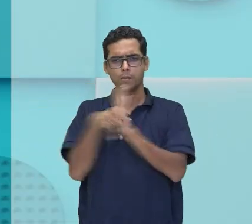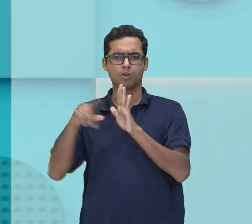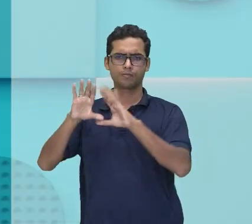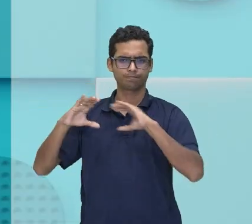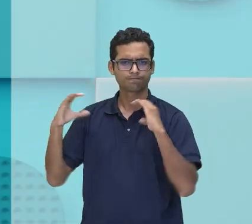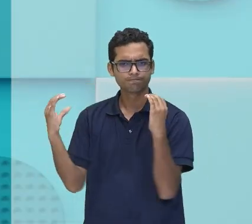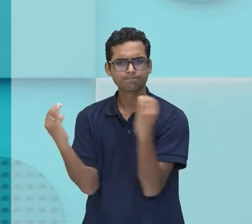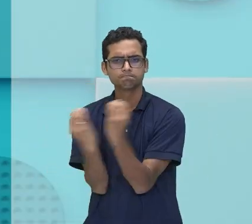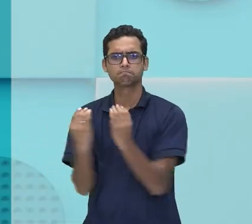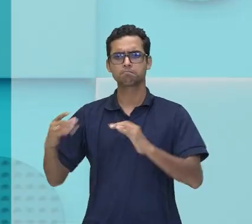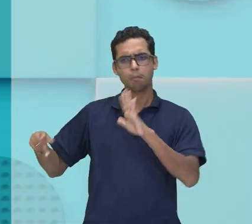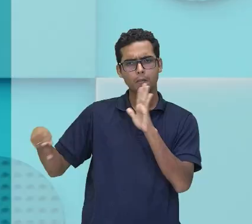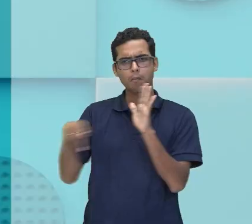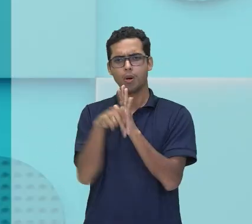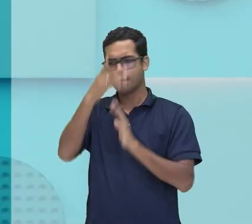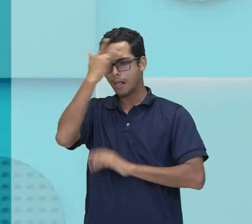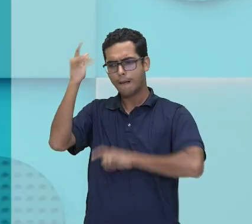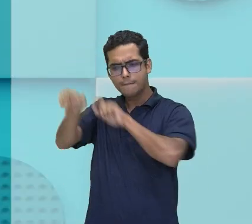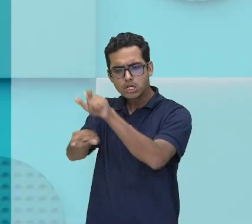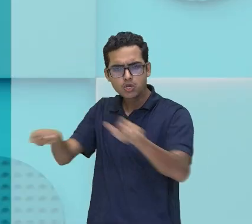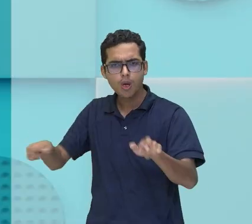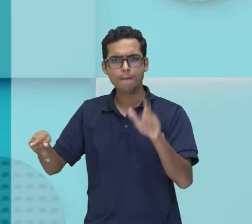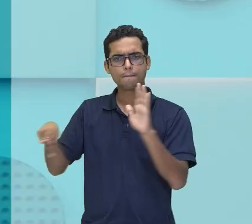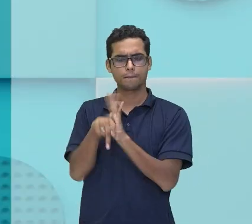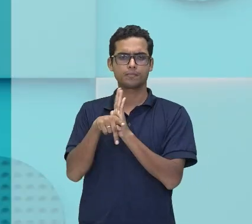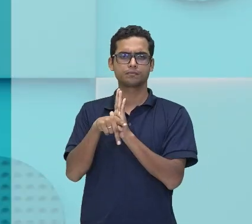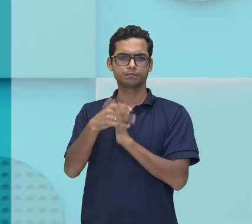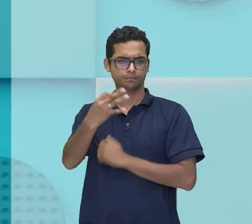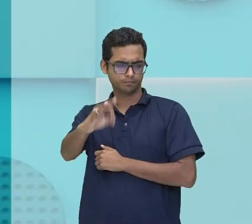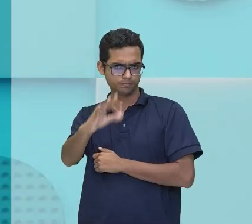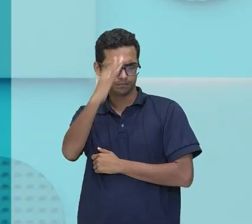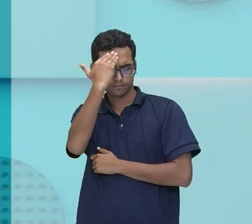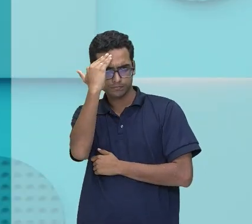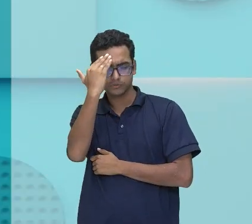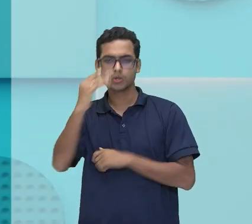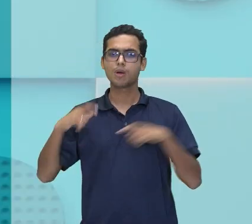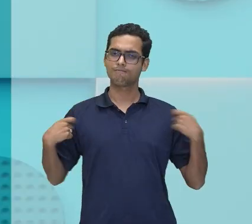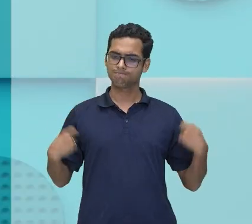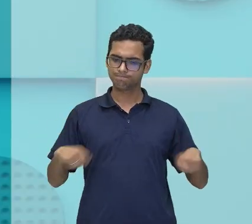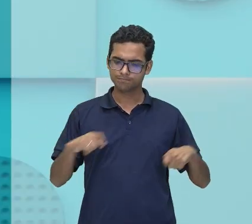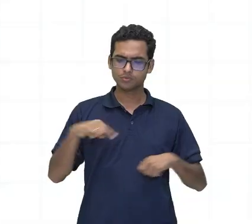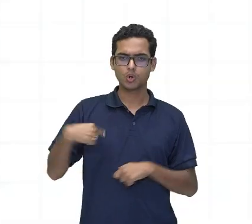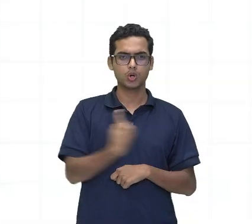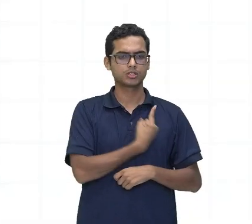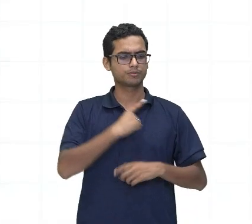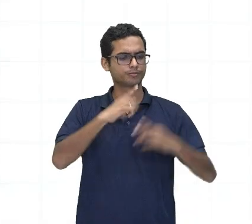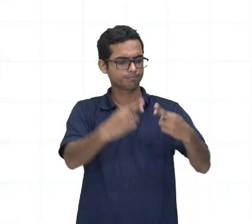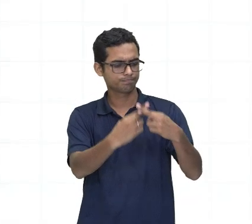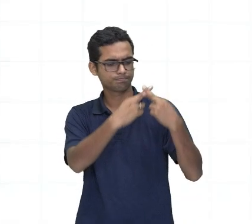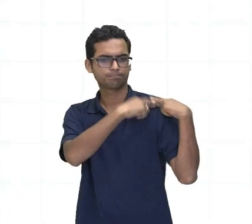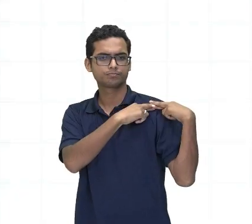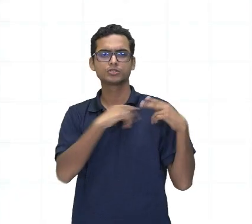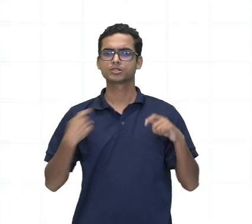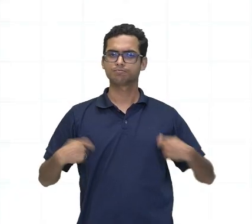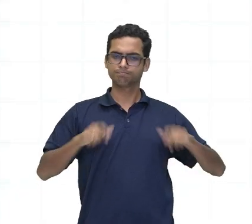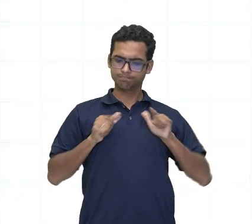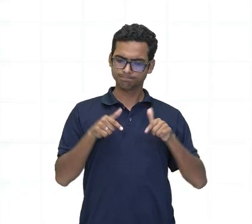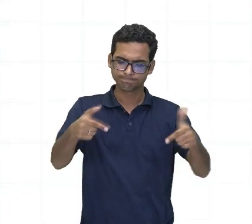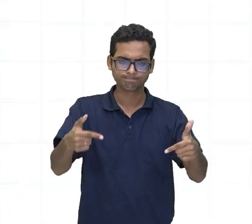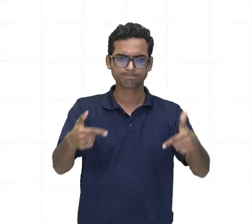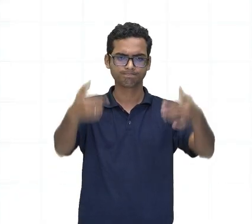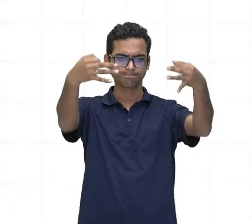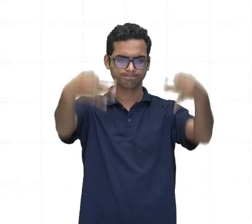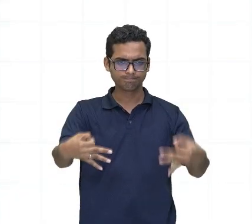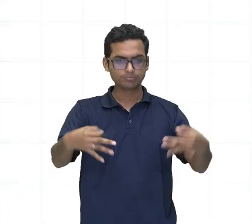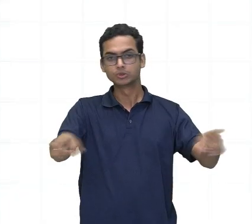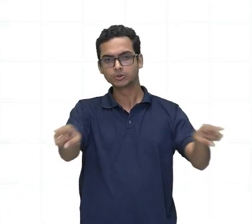graves. Então, a gente tem que fazer a nossa parte, tá bom? Vamos lá continuar com nossas marcas linguísticas. Vejam só, foram